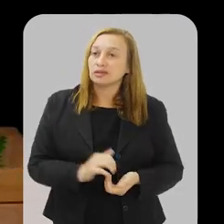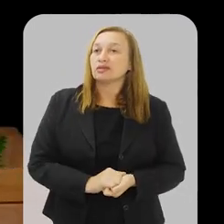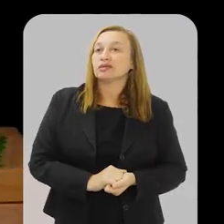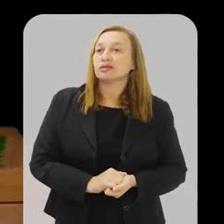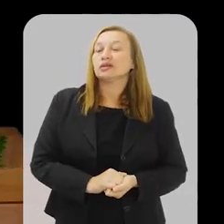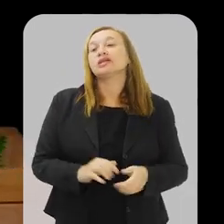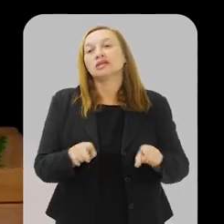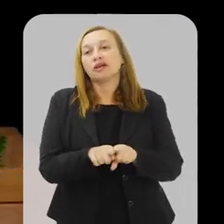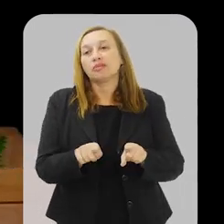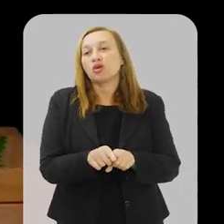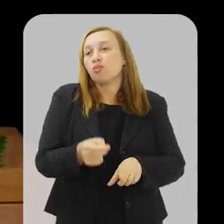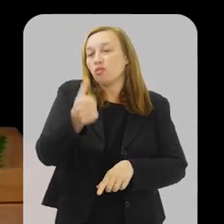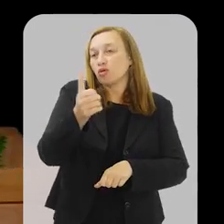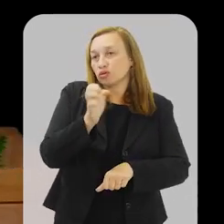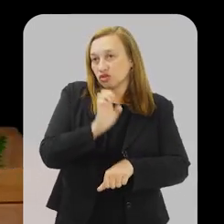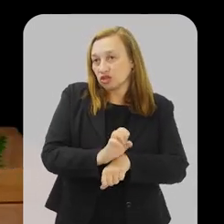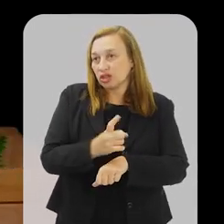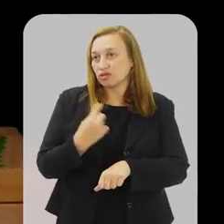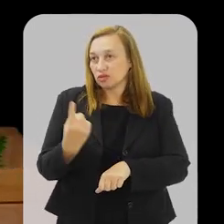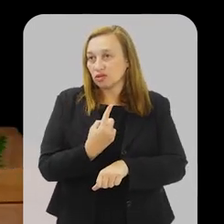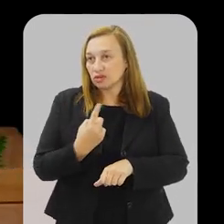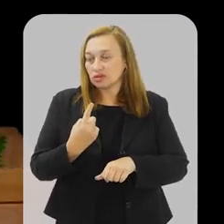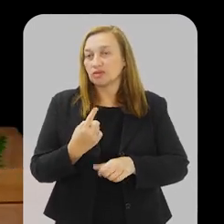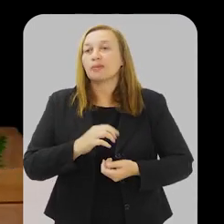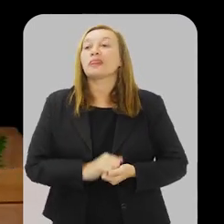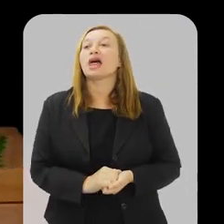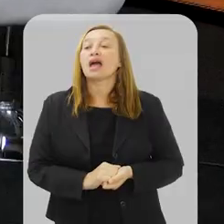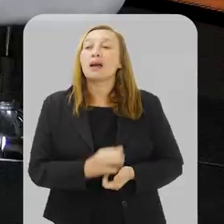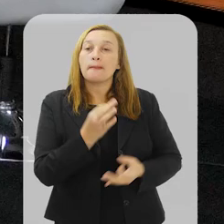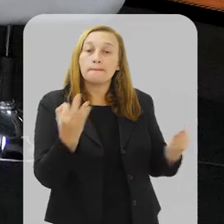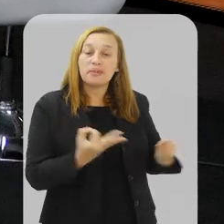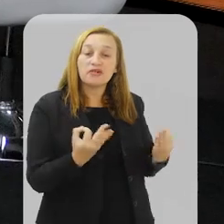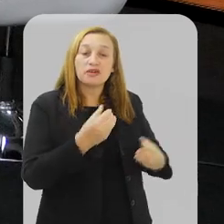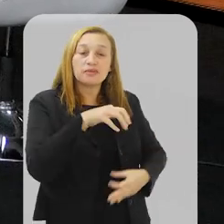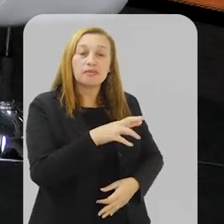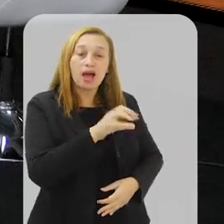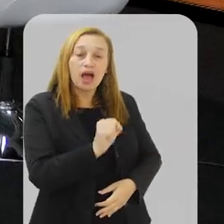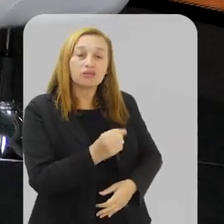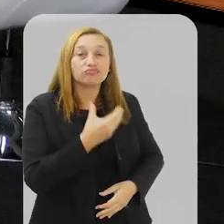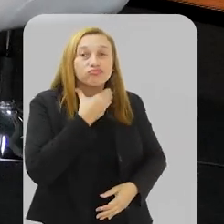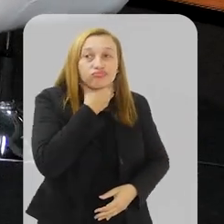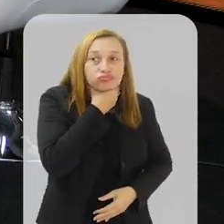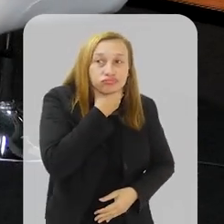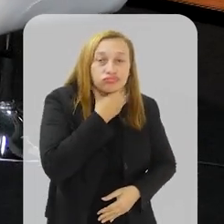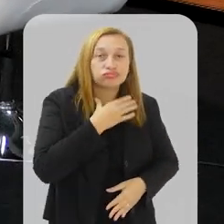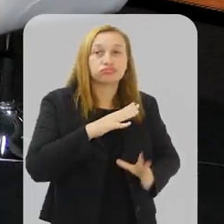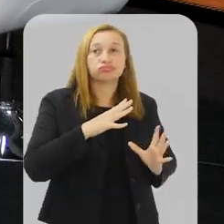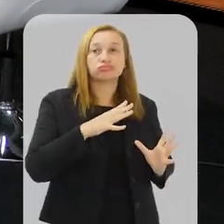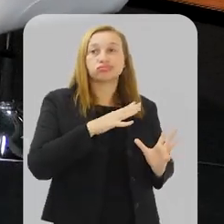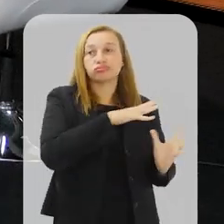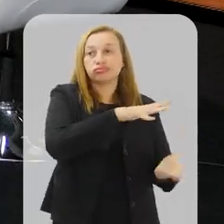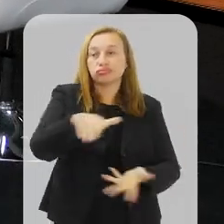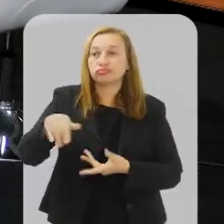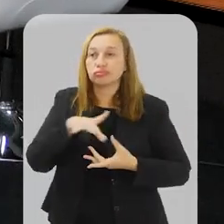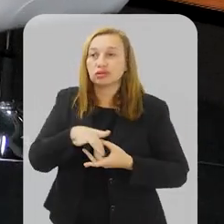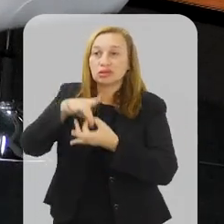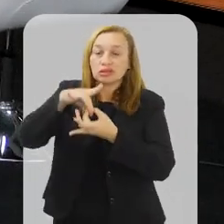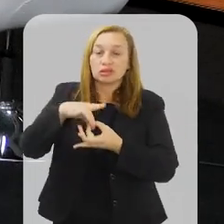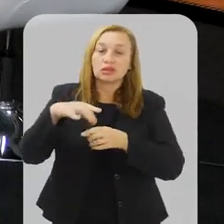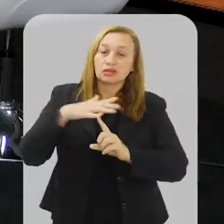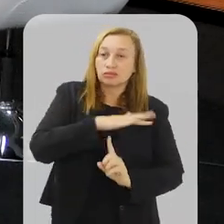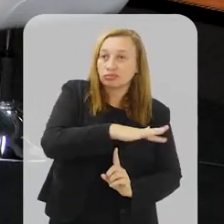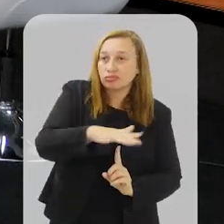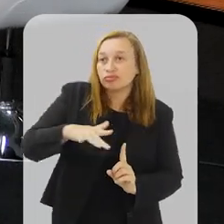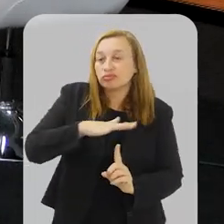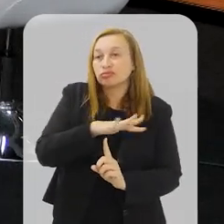nossos pros outros países do nosso país e um pouco também do nosso Estado perfeito é Marcos tendo em vista a crise né cada vez